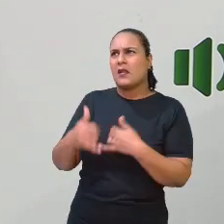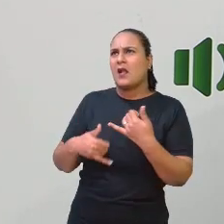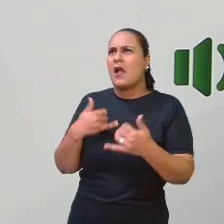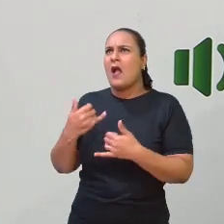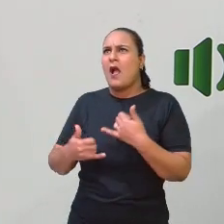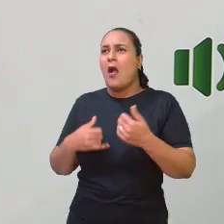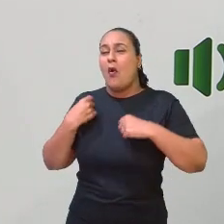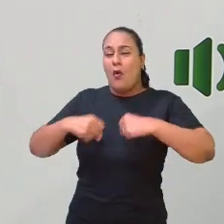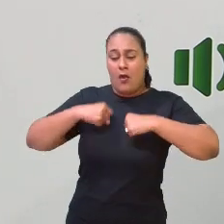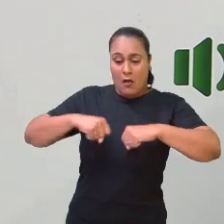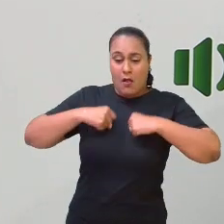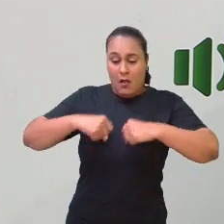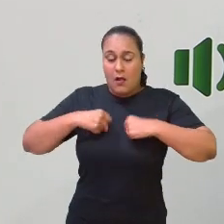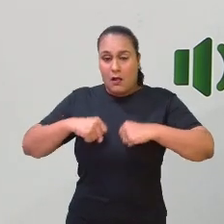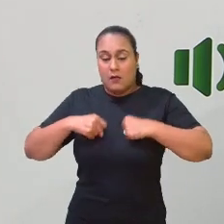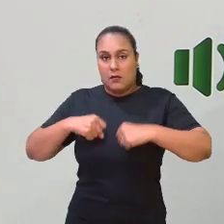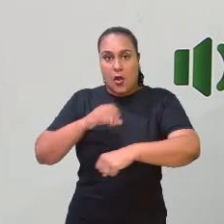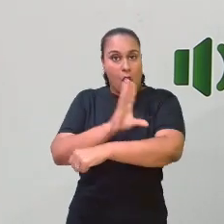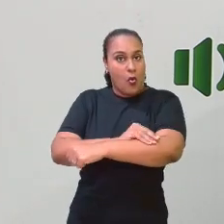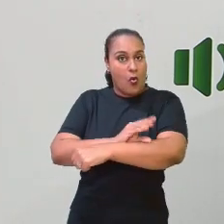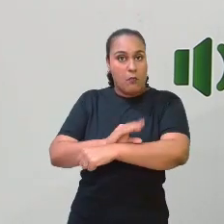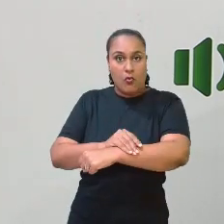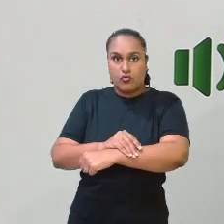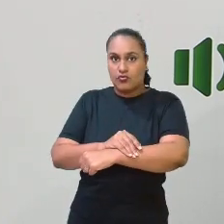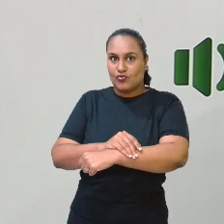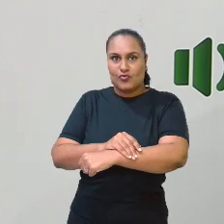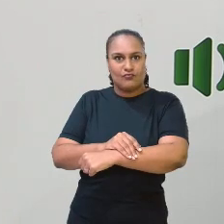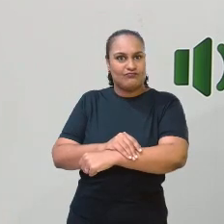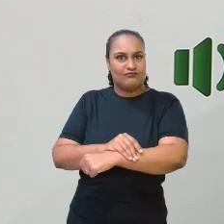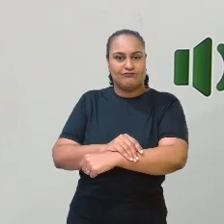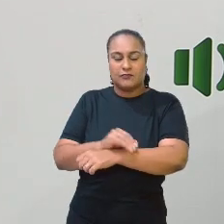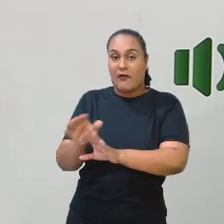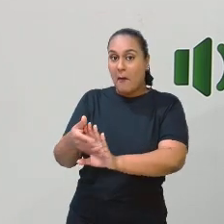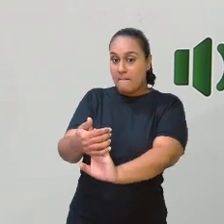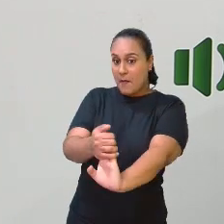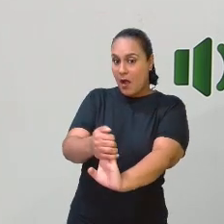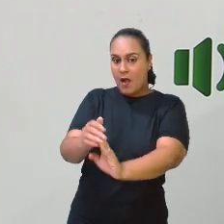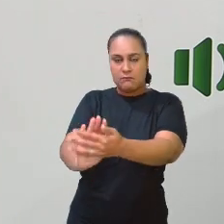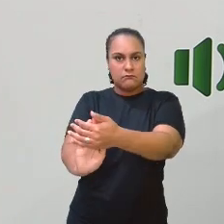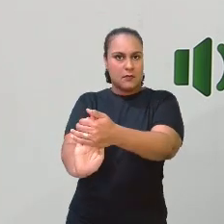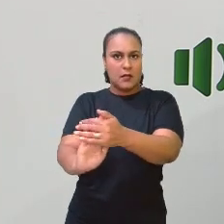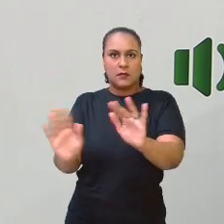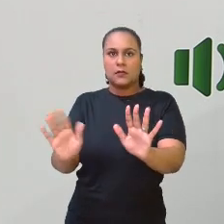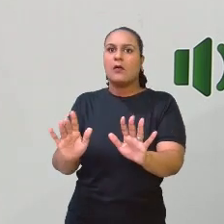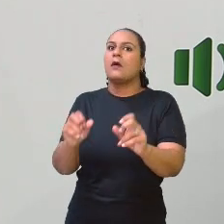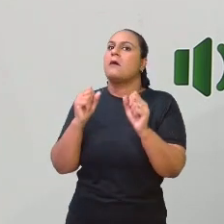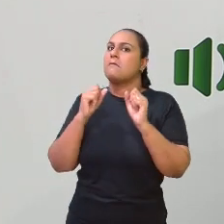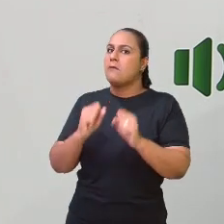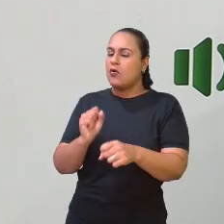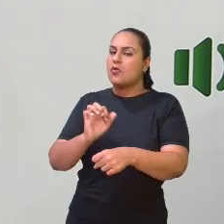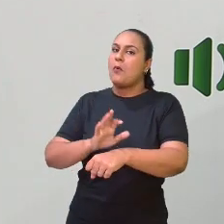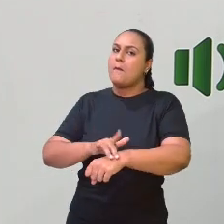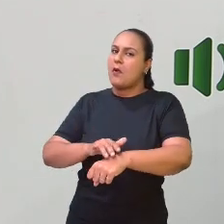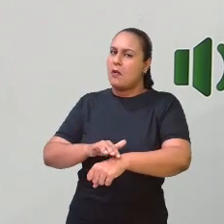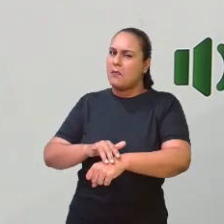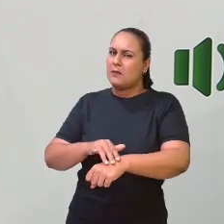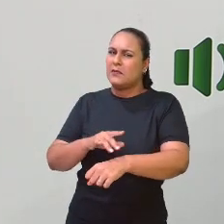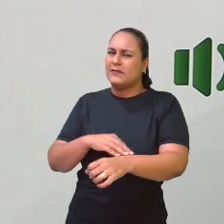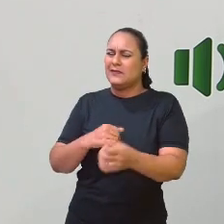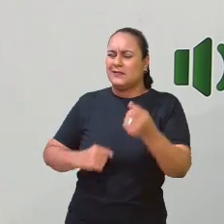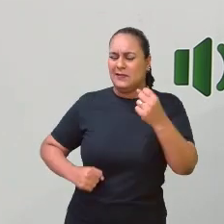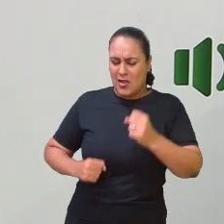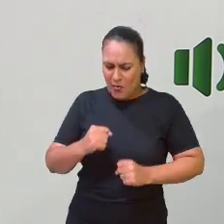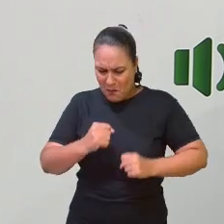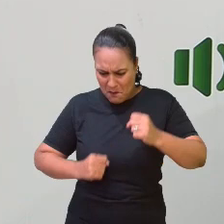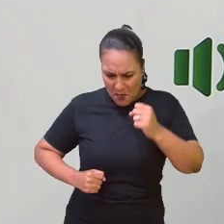correu demais e o músculo não estava aquecido. Você pode adquirir uma distensão muscular. É aquela dorzinha que quando a gente